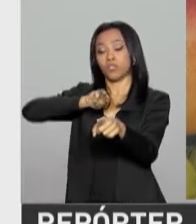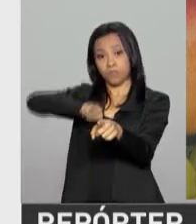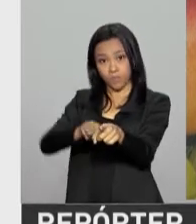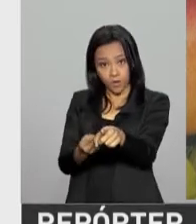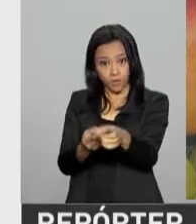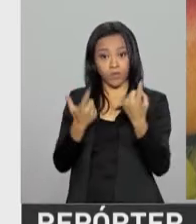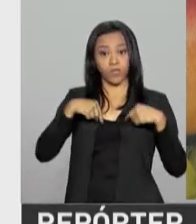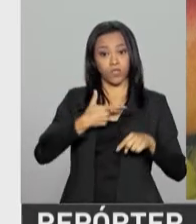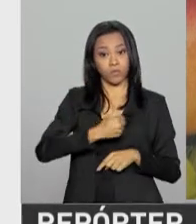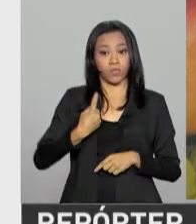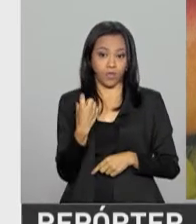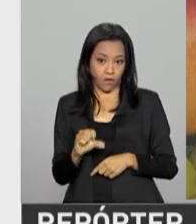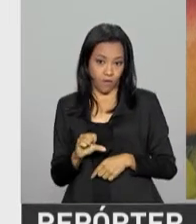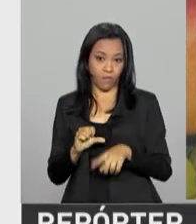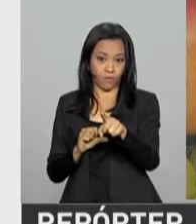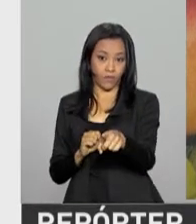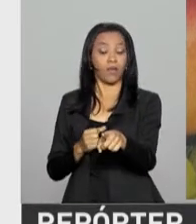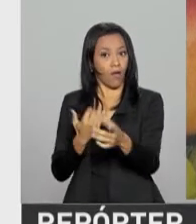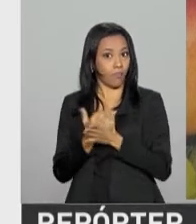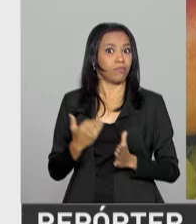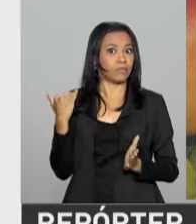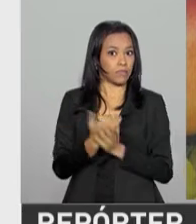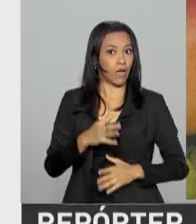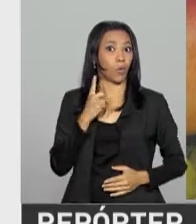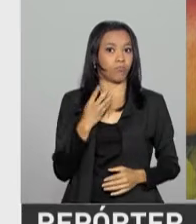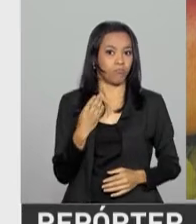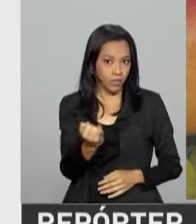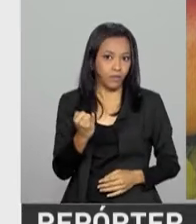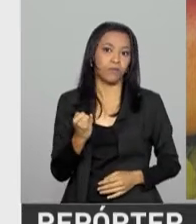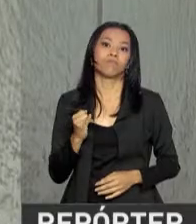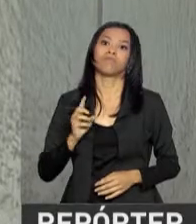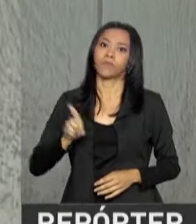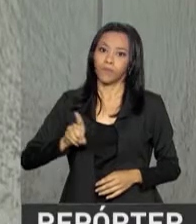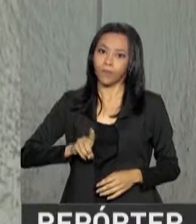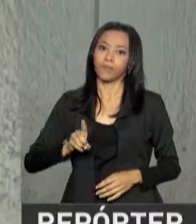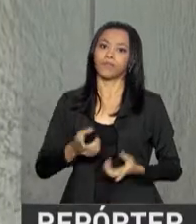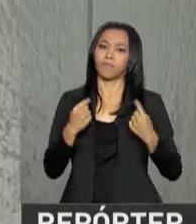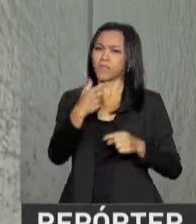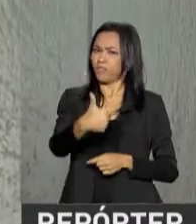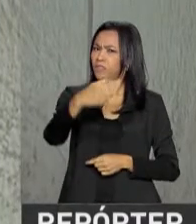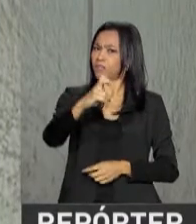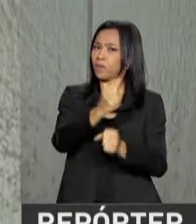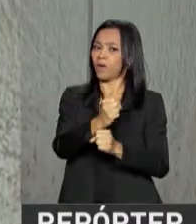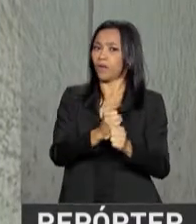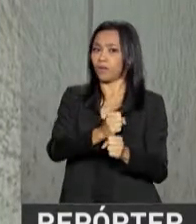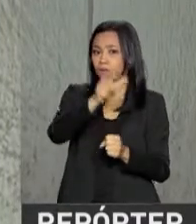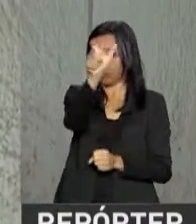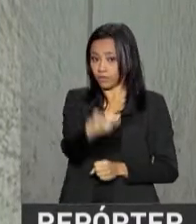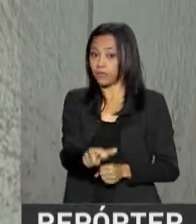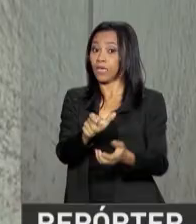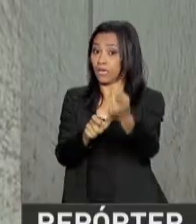em 2019 as exportações devem alcançar a casa de 1 bilhão de dólares há 25 anos luiz recebeu uma pequena